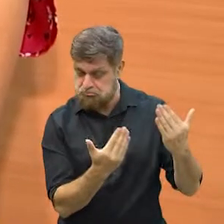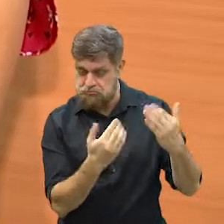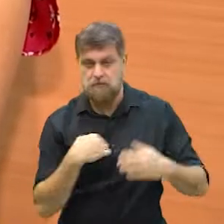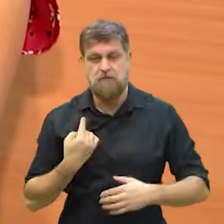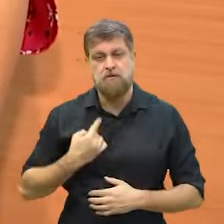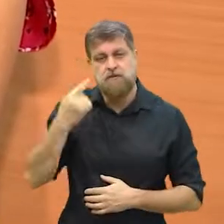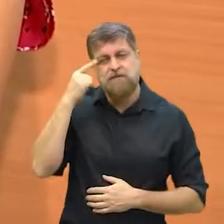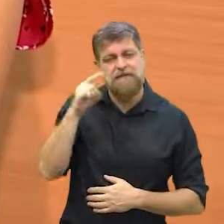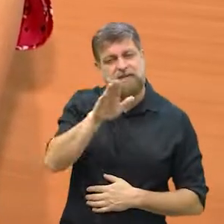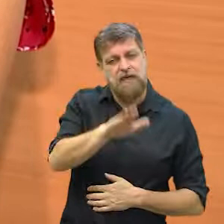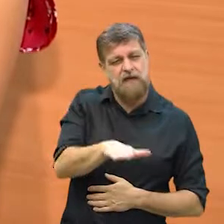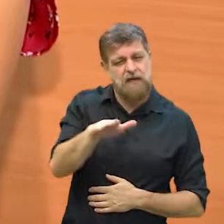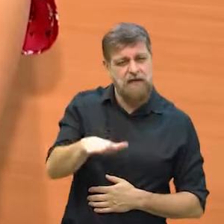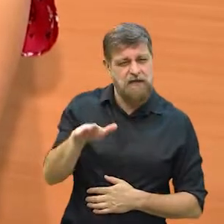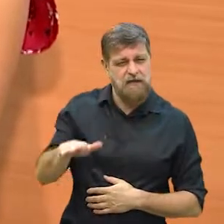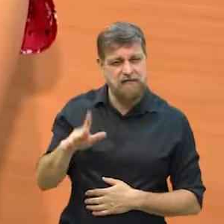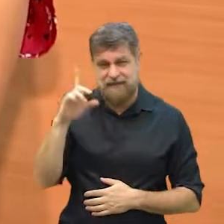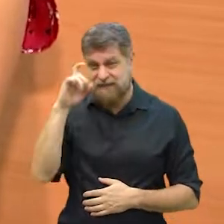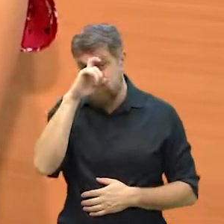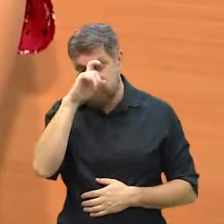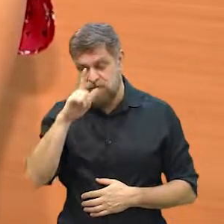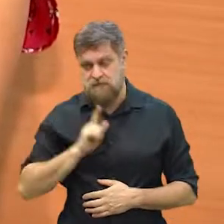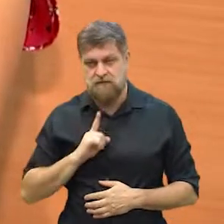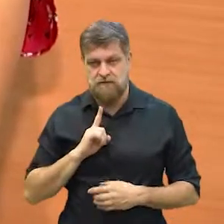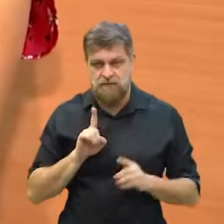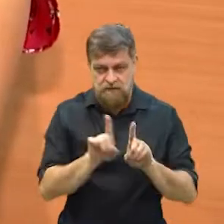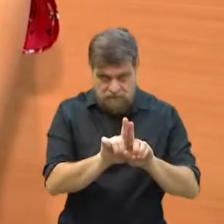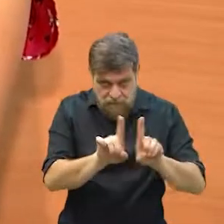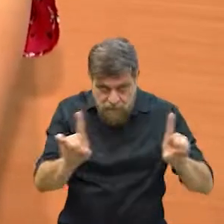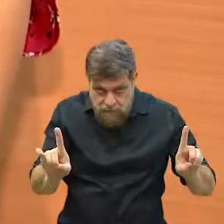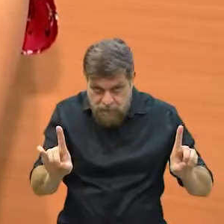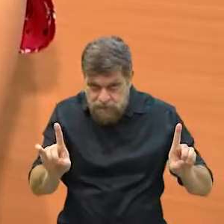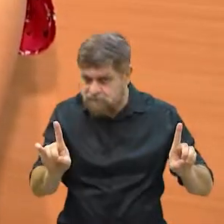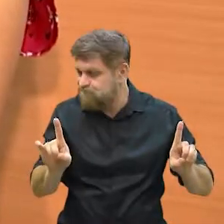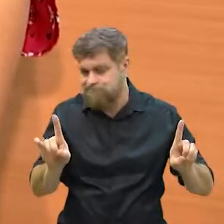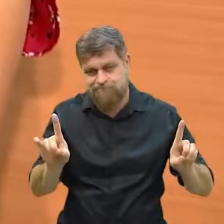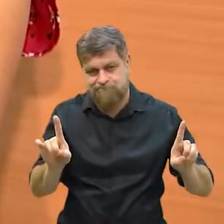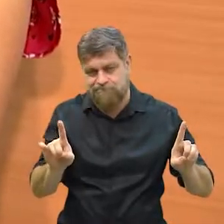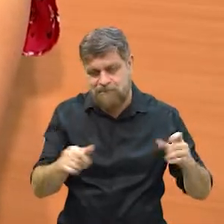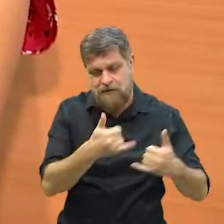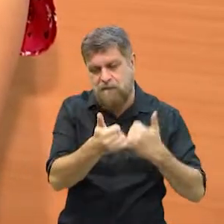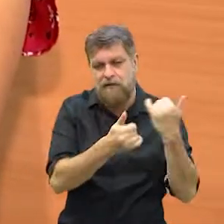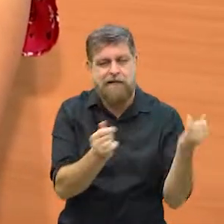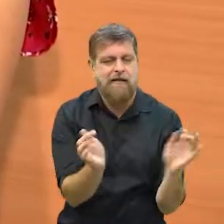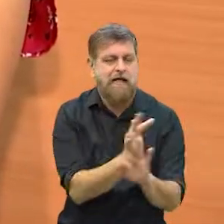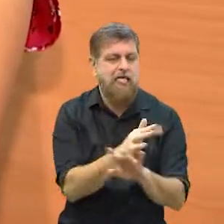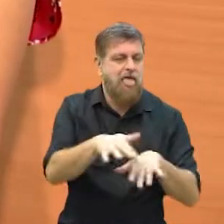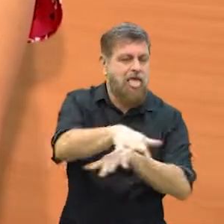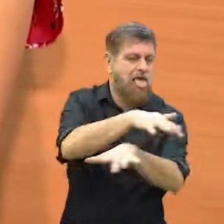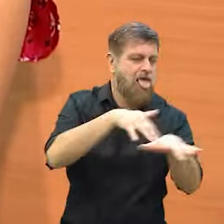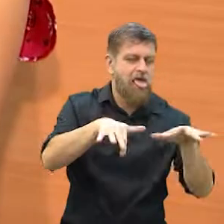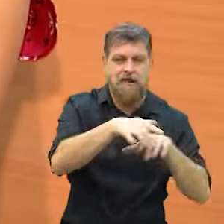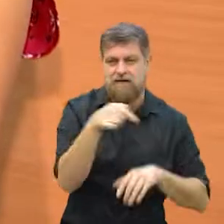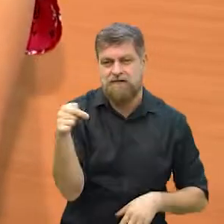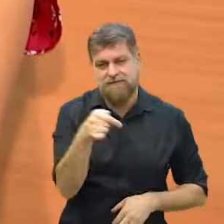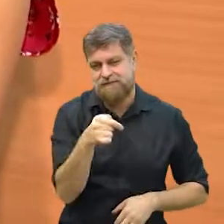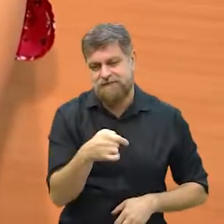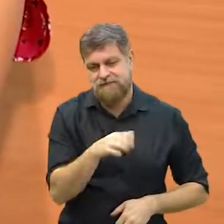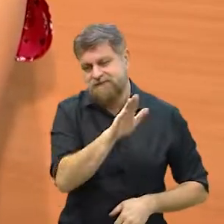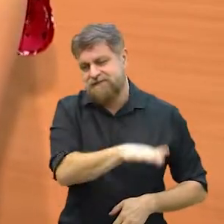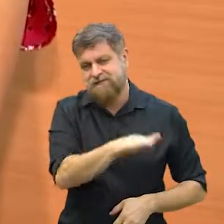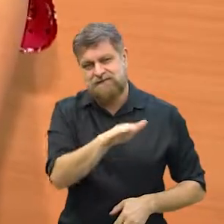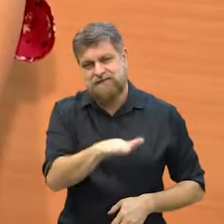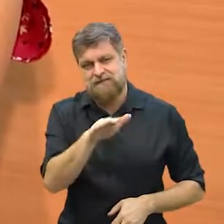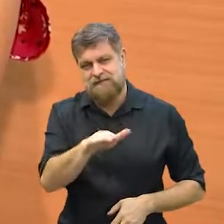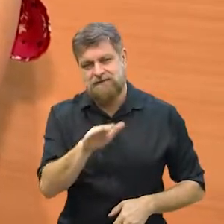de criança, é muito difícil você manter distanciamento social, ainda mais numa situação de que